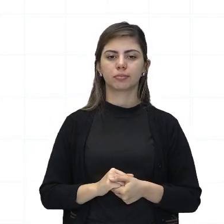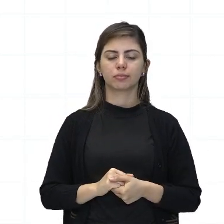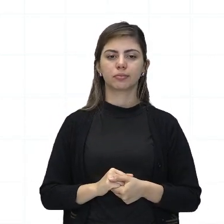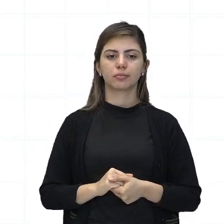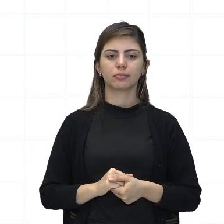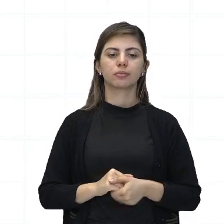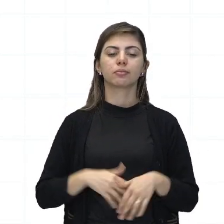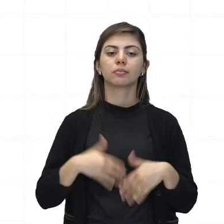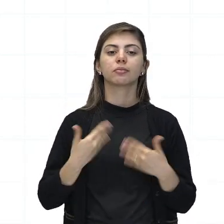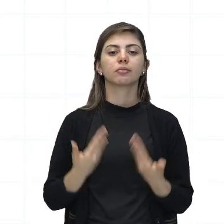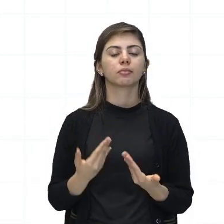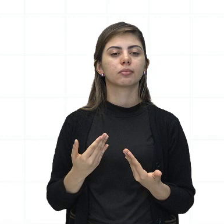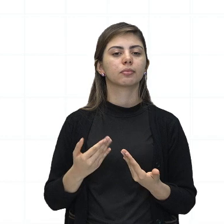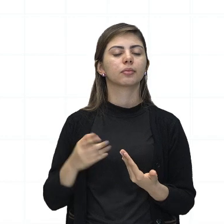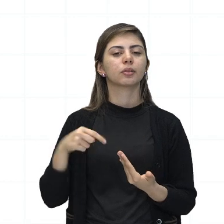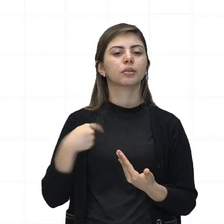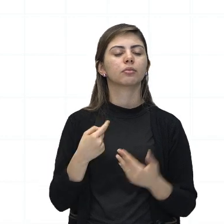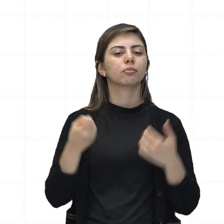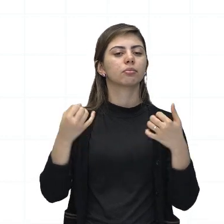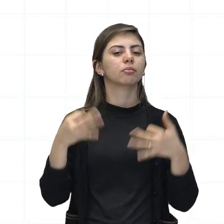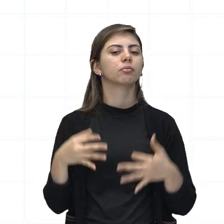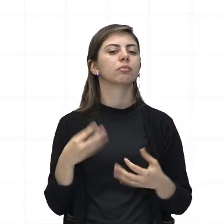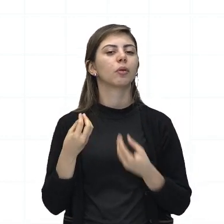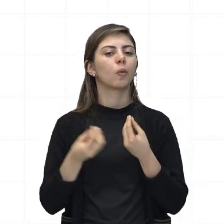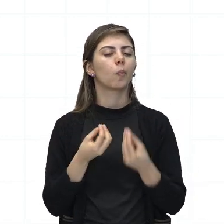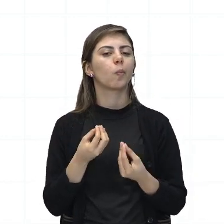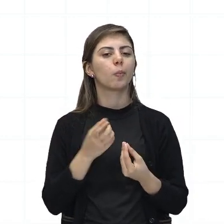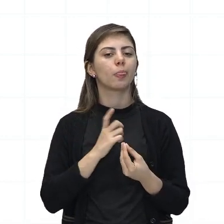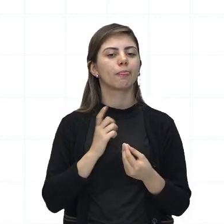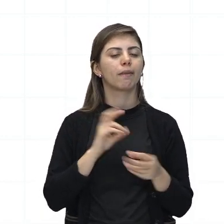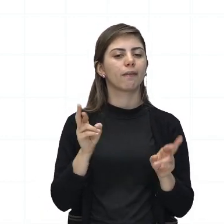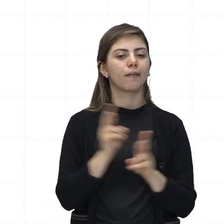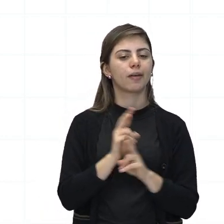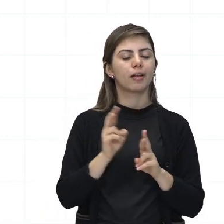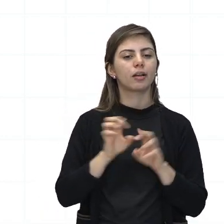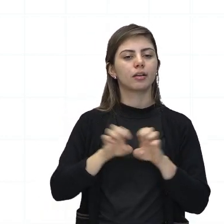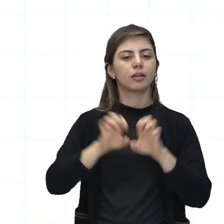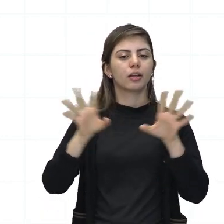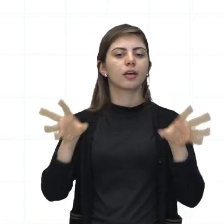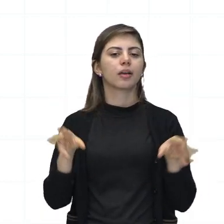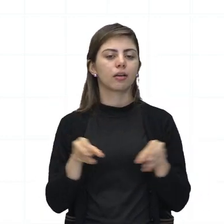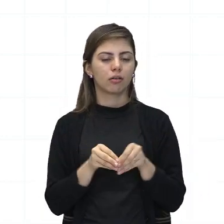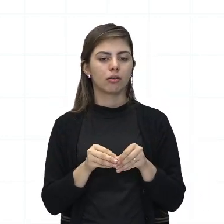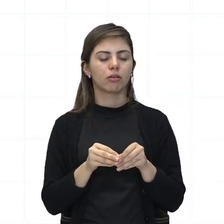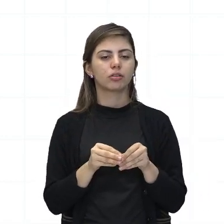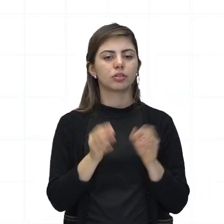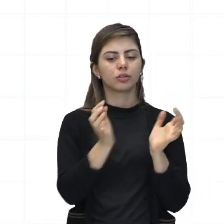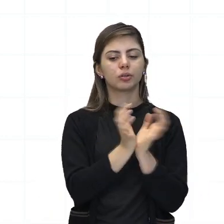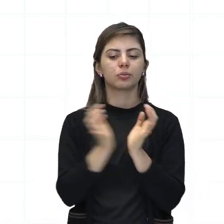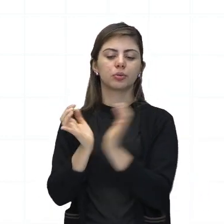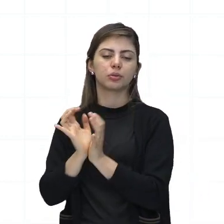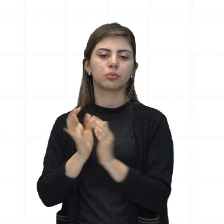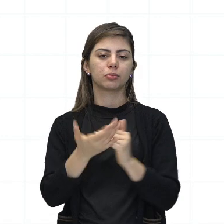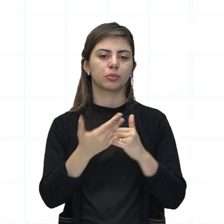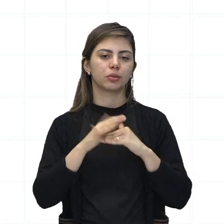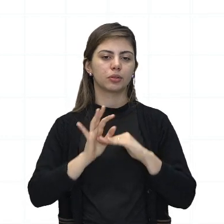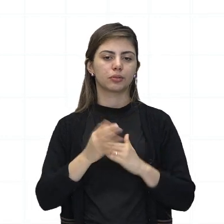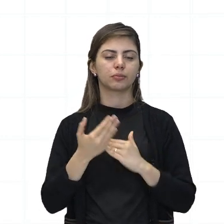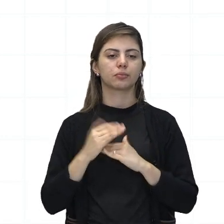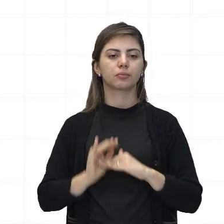aula, né? Então, nós estamos falando aqui sobre relações ecológicas harmônicas. Falamos